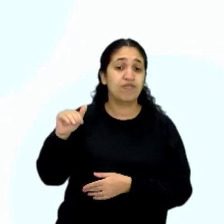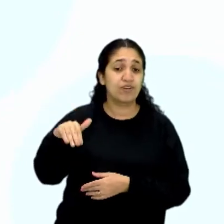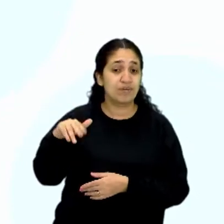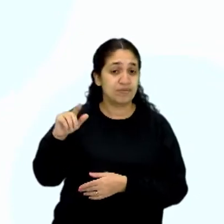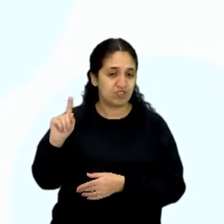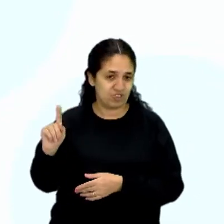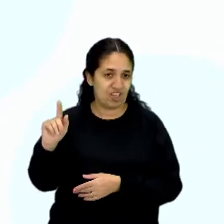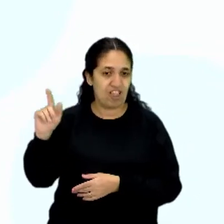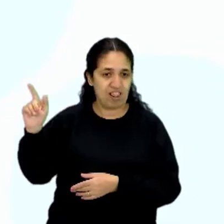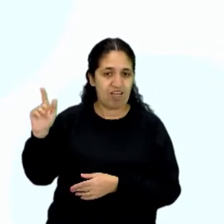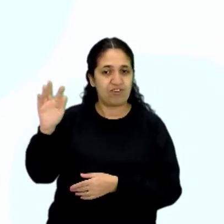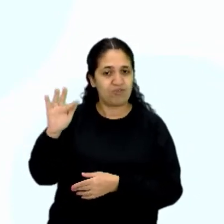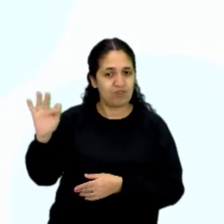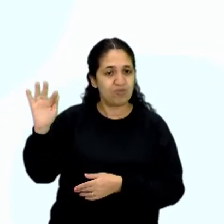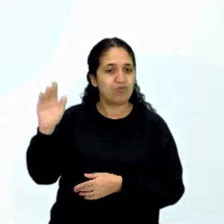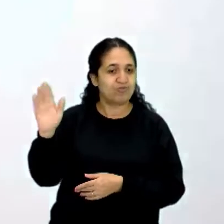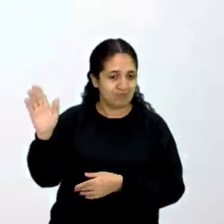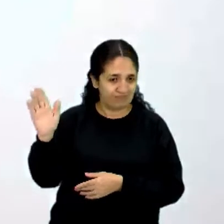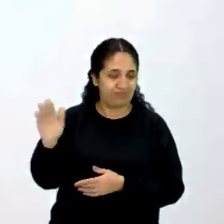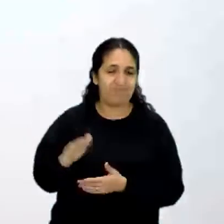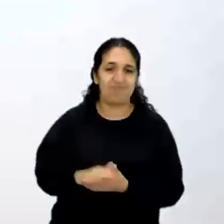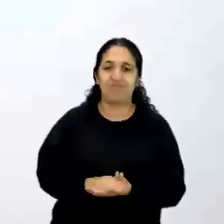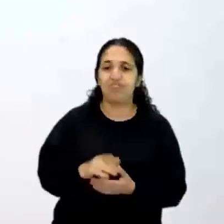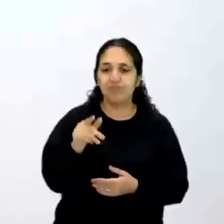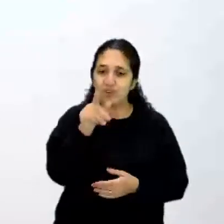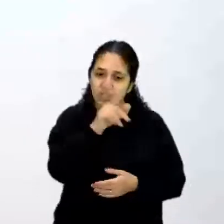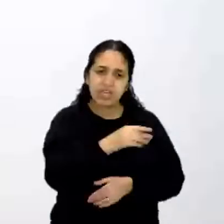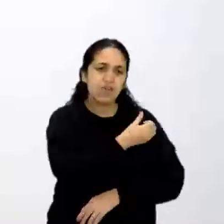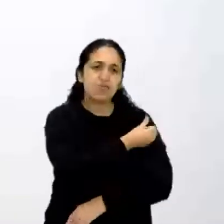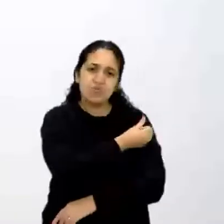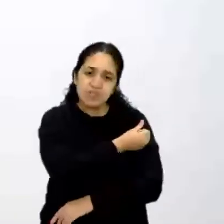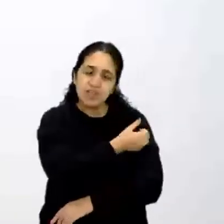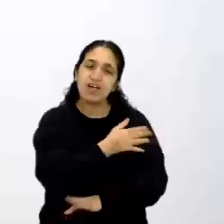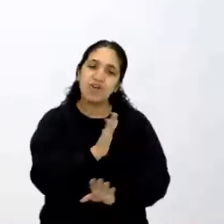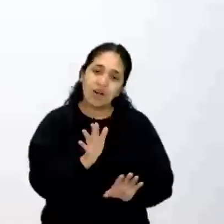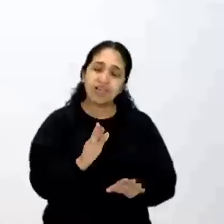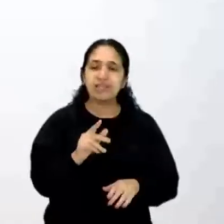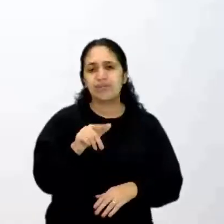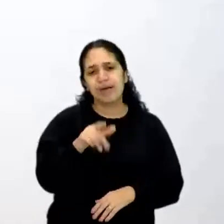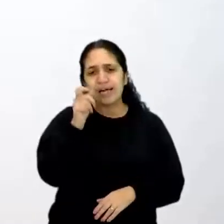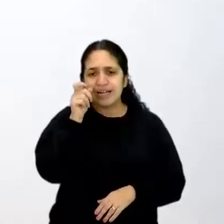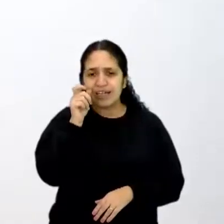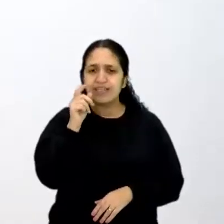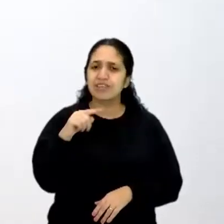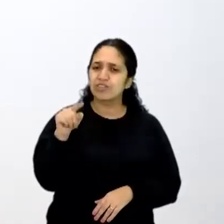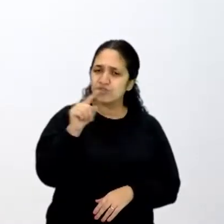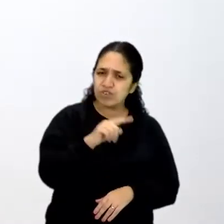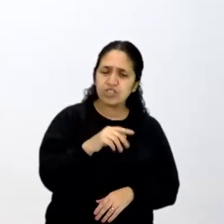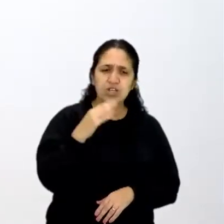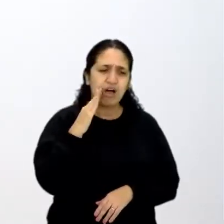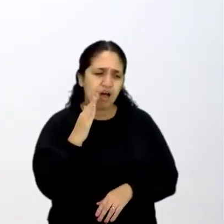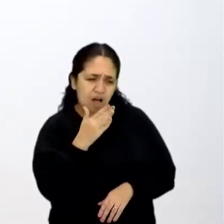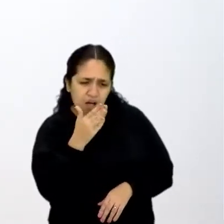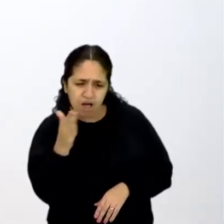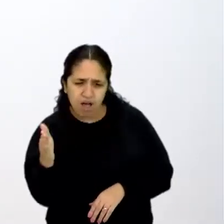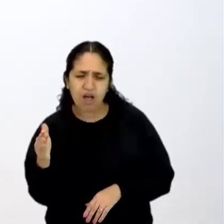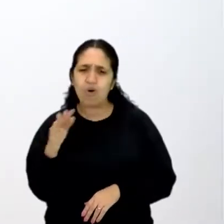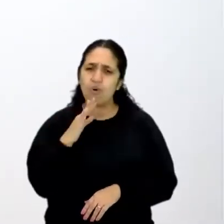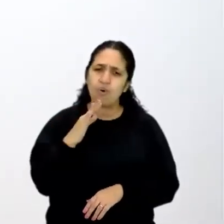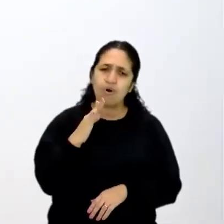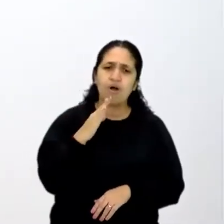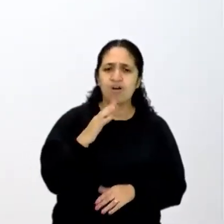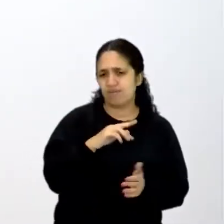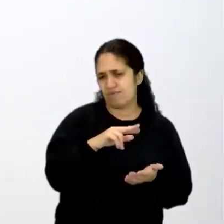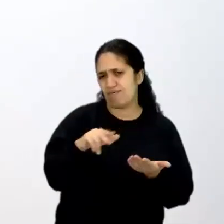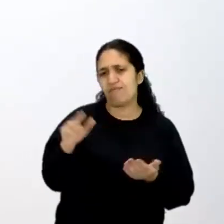Gerais. Embora vocês estejam aí no 6º ano, eu acho super interessante vocês já irem conhecendo essas